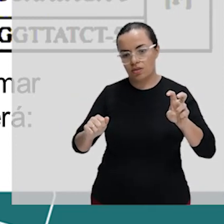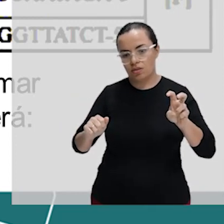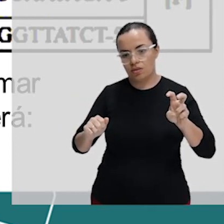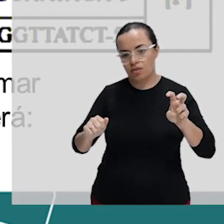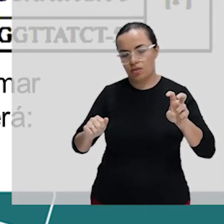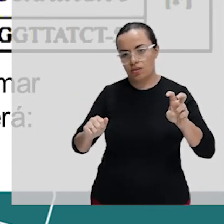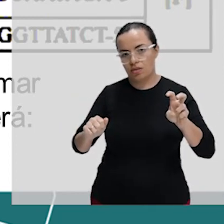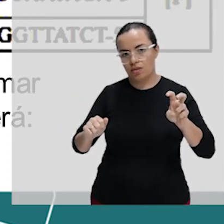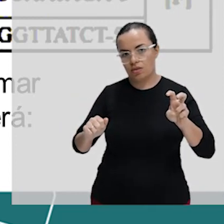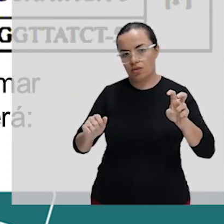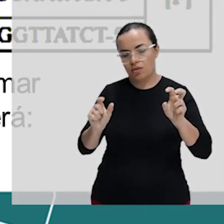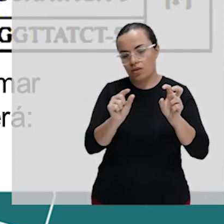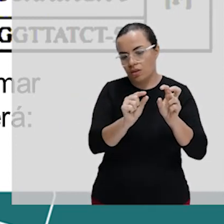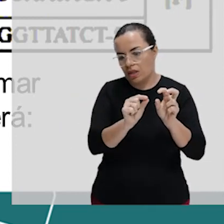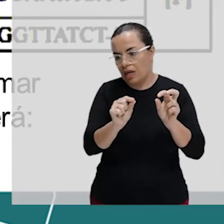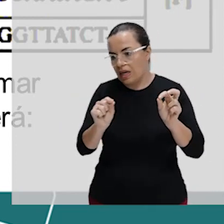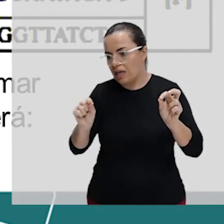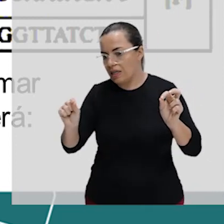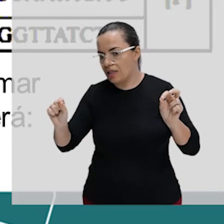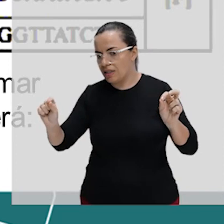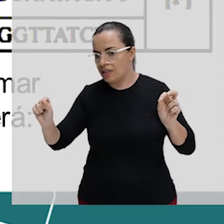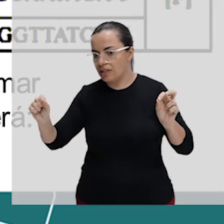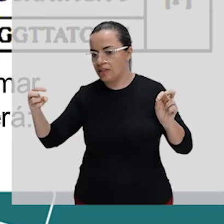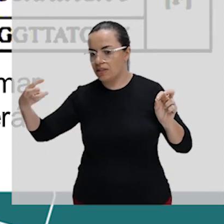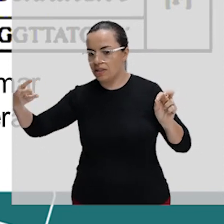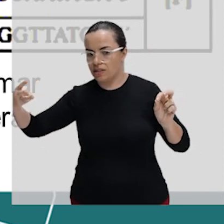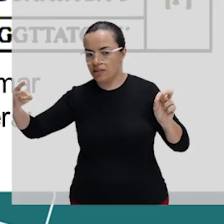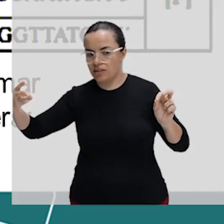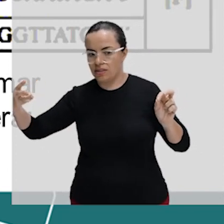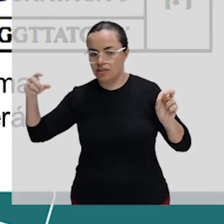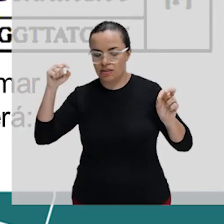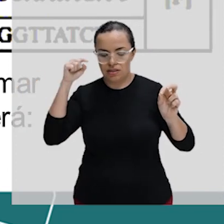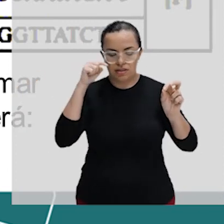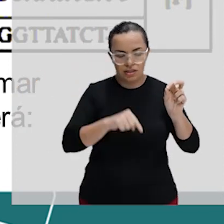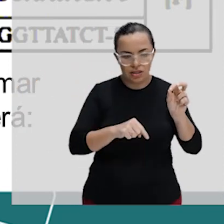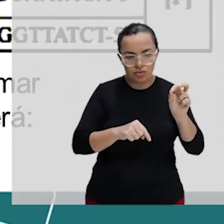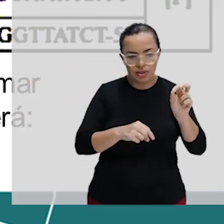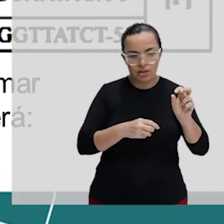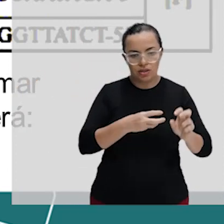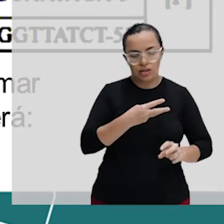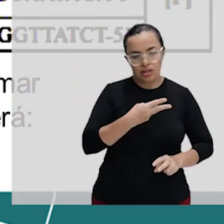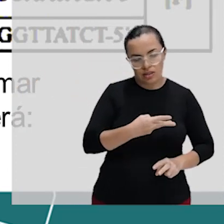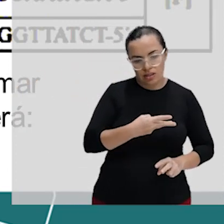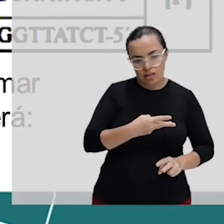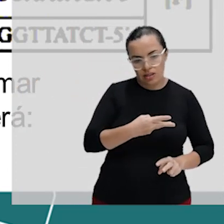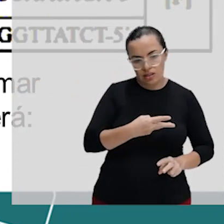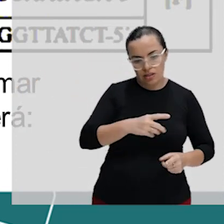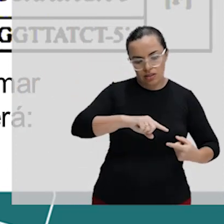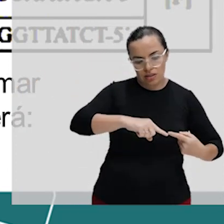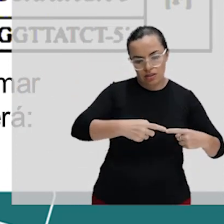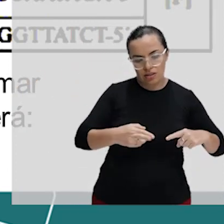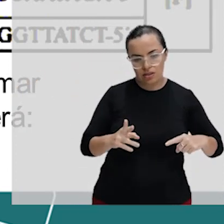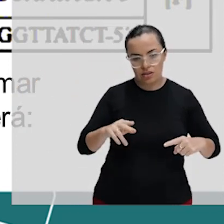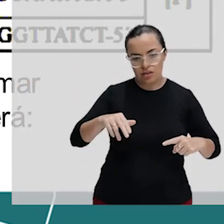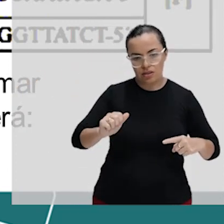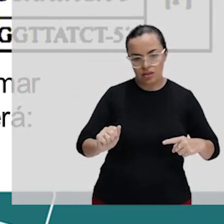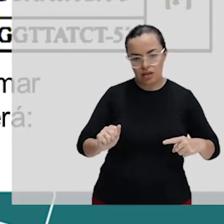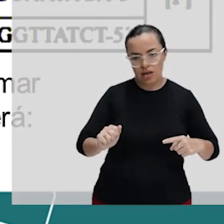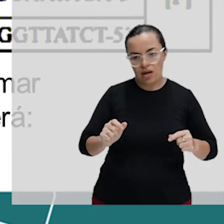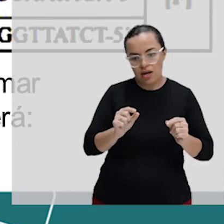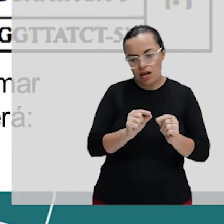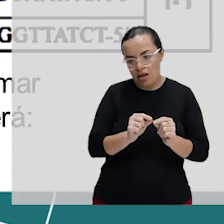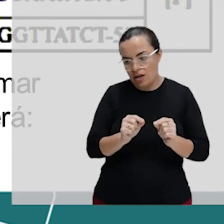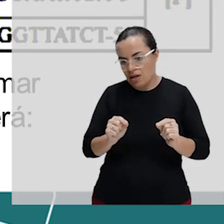essa fita de baixo aqui, ó, é a fita 3 linha, 5 linha. Essas letras aí são as bases